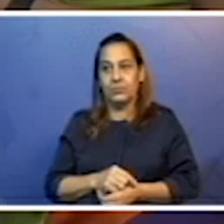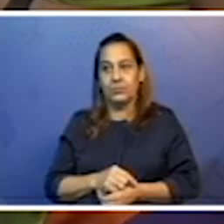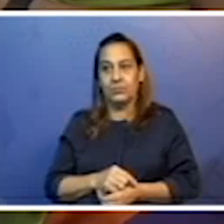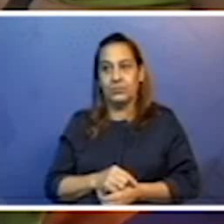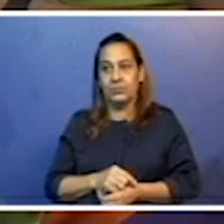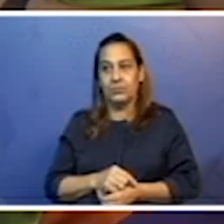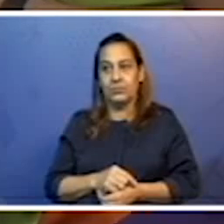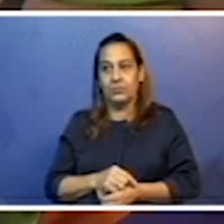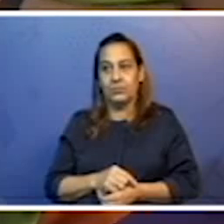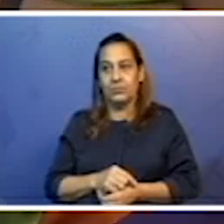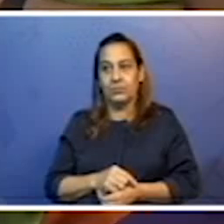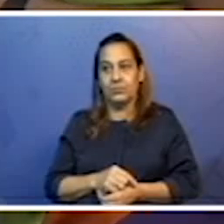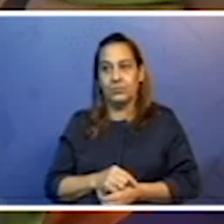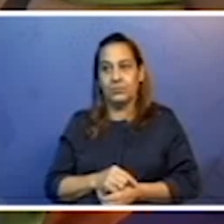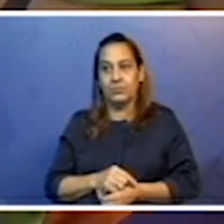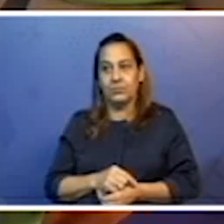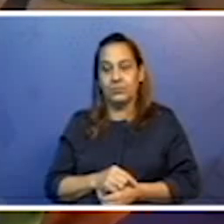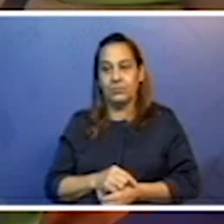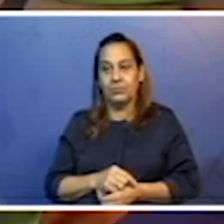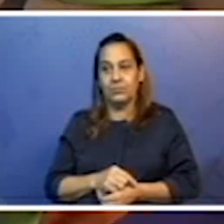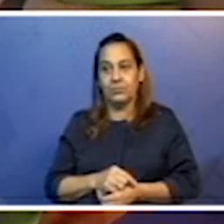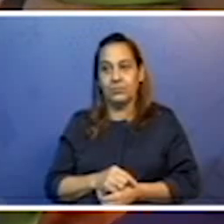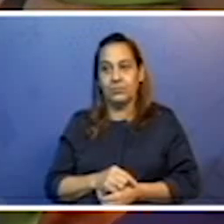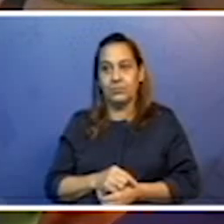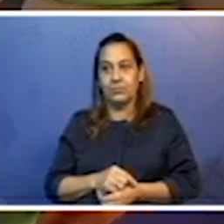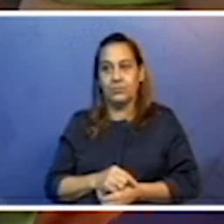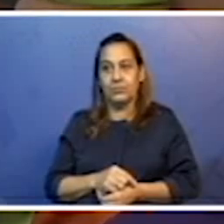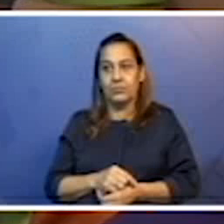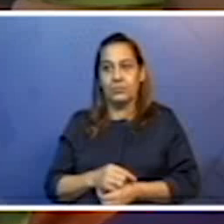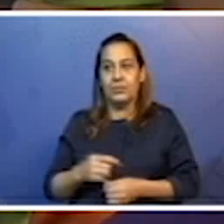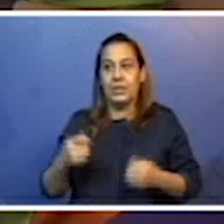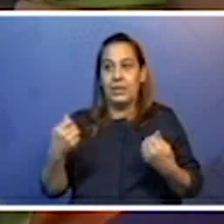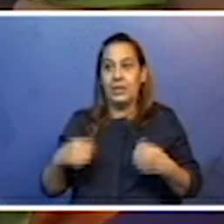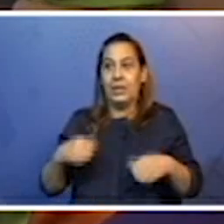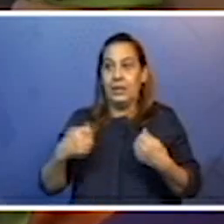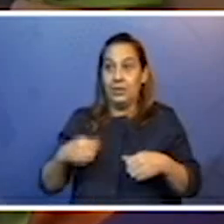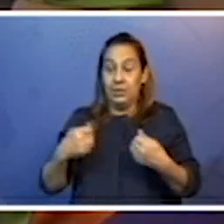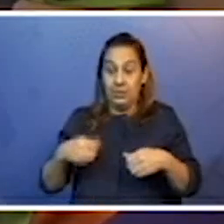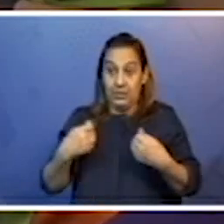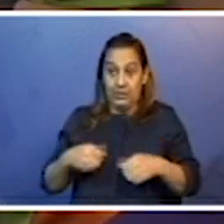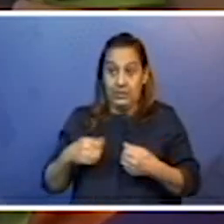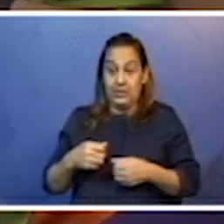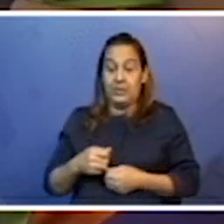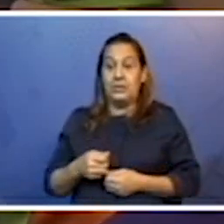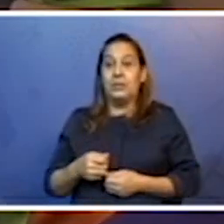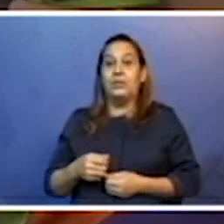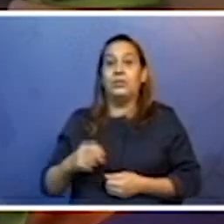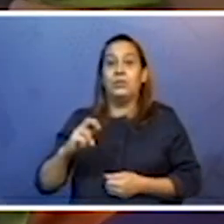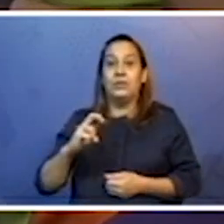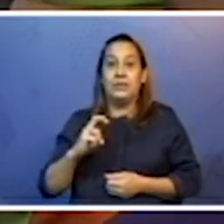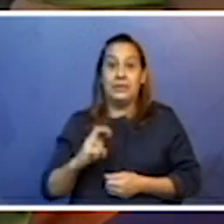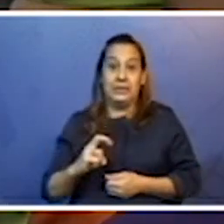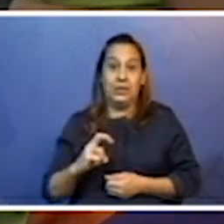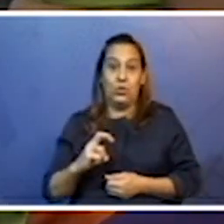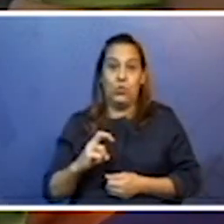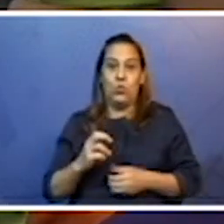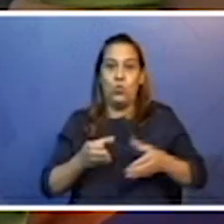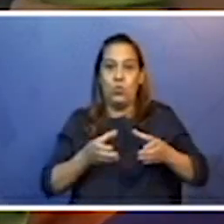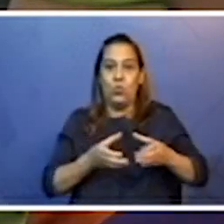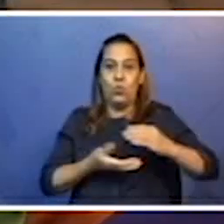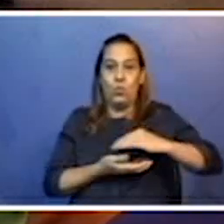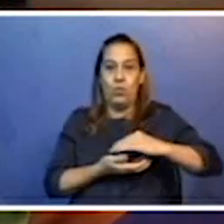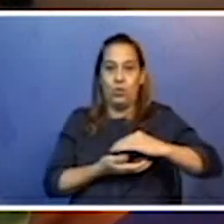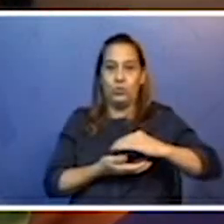pote 3. 3 pote 3. 4 pote 3.